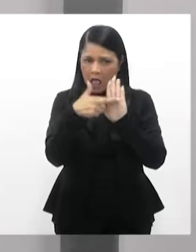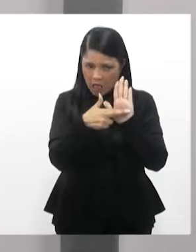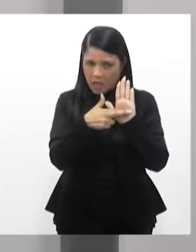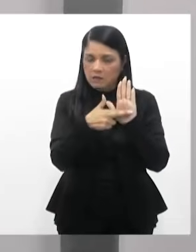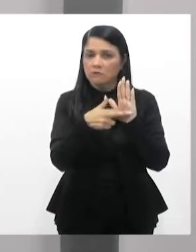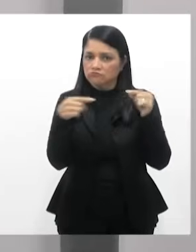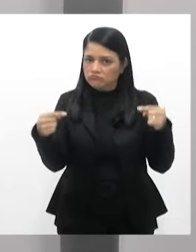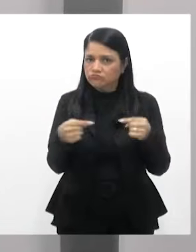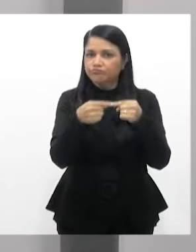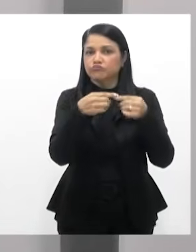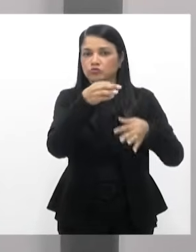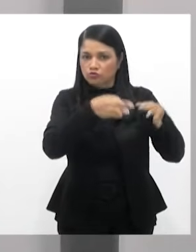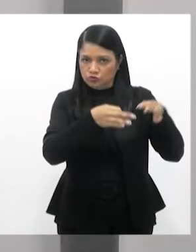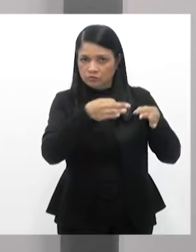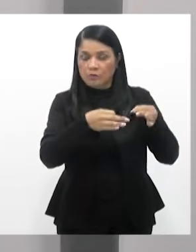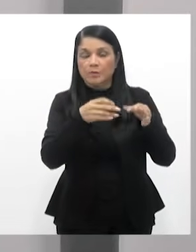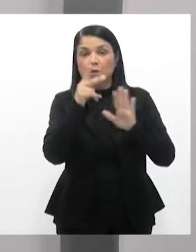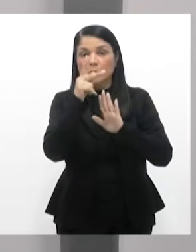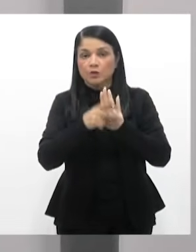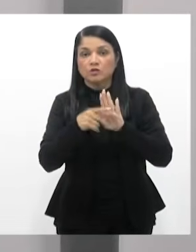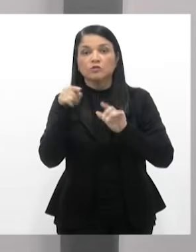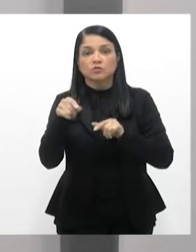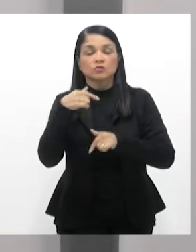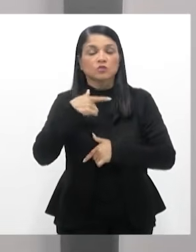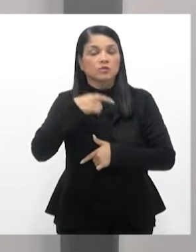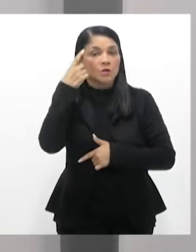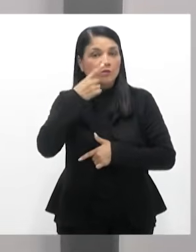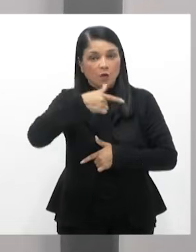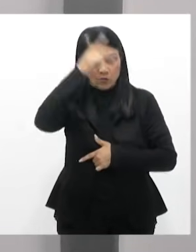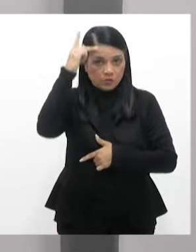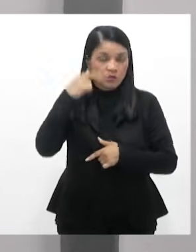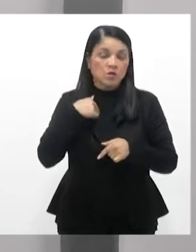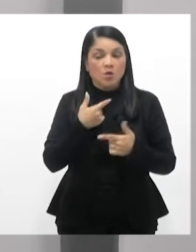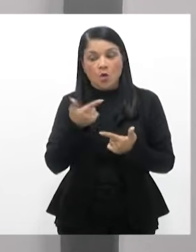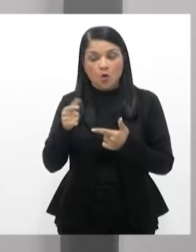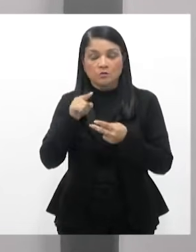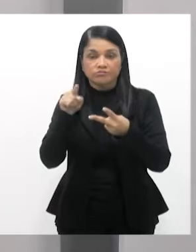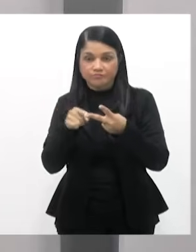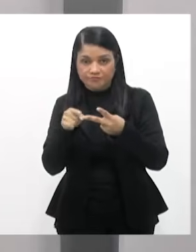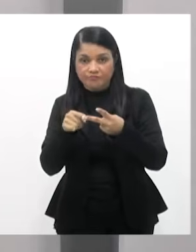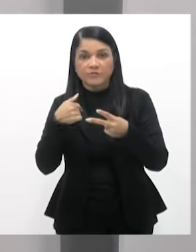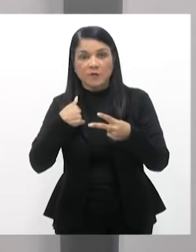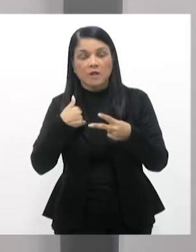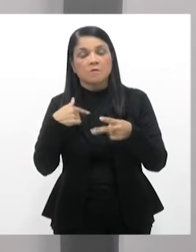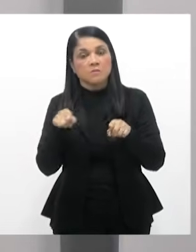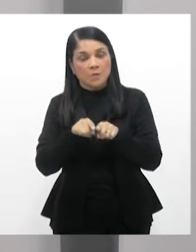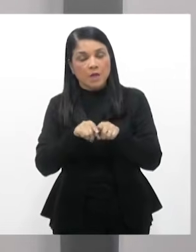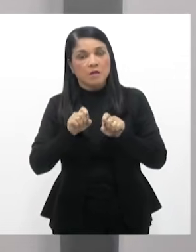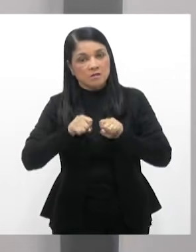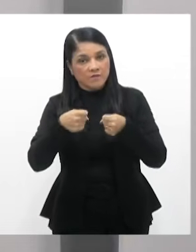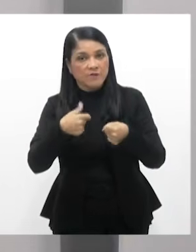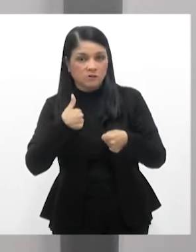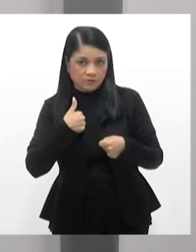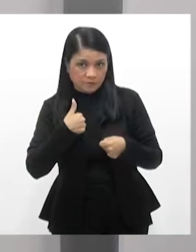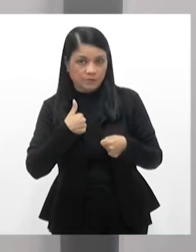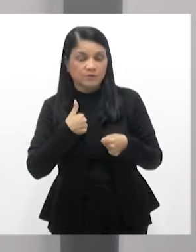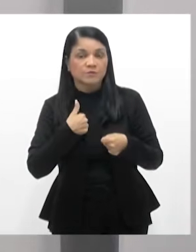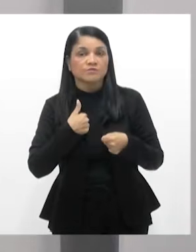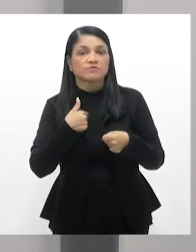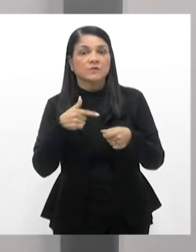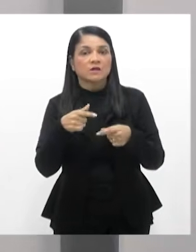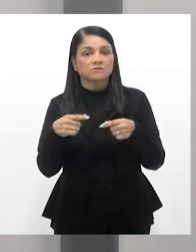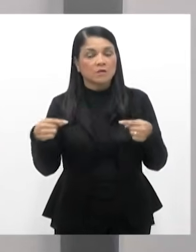sustentada juridicamente pelo deputado Luiz Paulo, outra sustentada por mim, que ambas dependem de uma interpretação literal ou menos literal do que está disposto